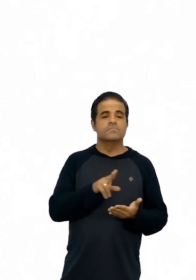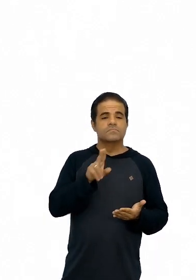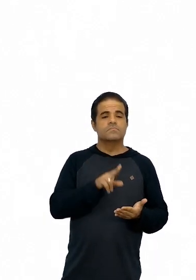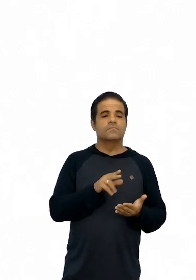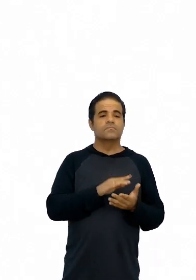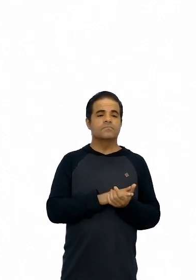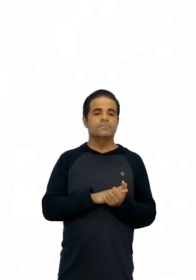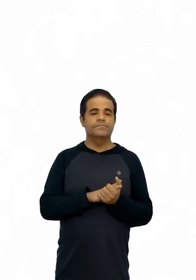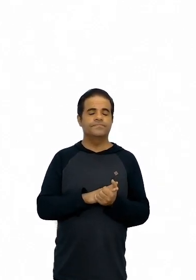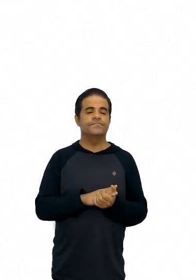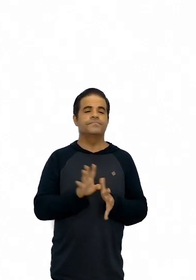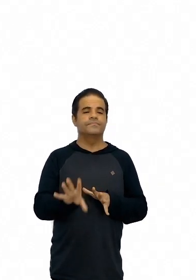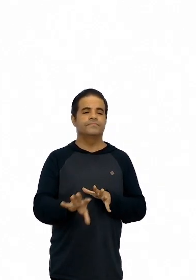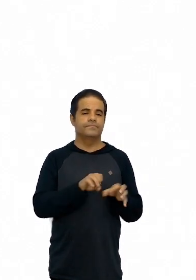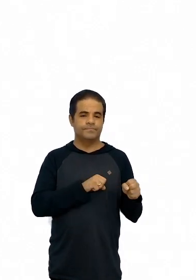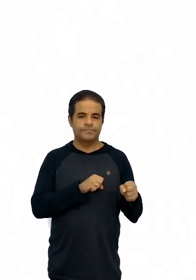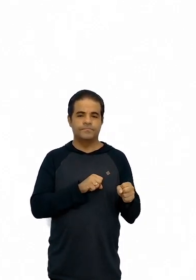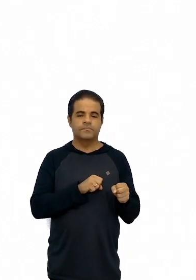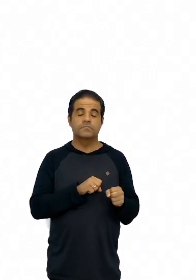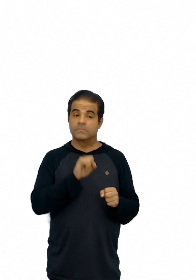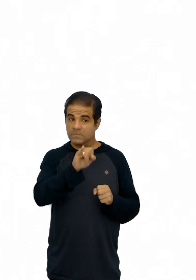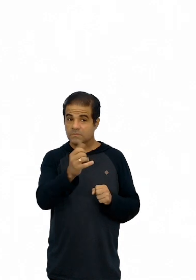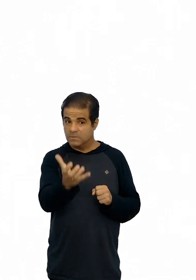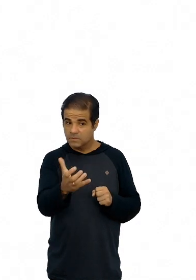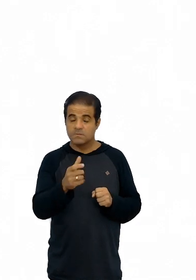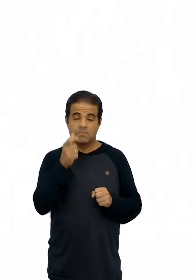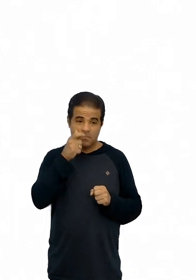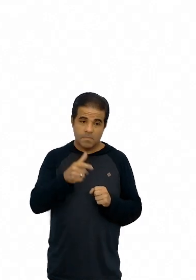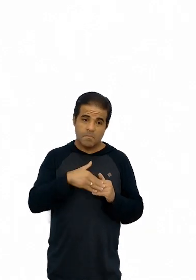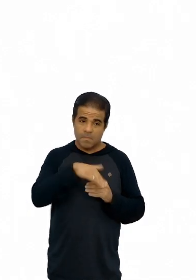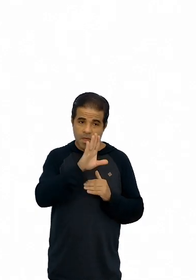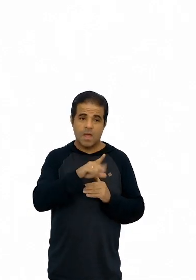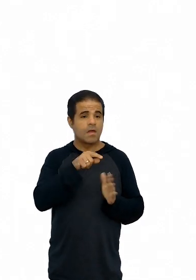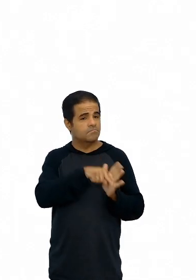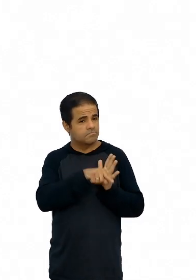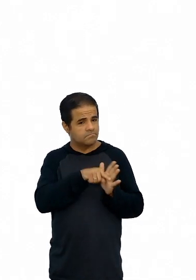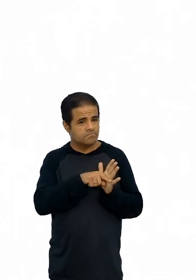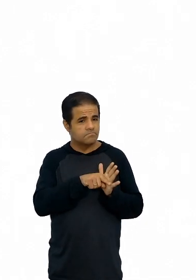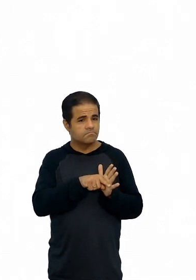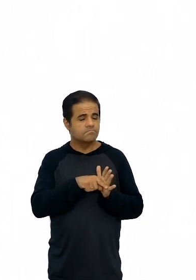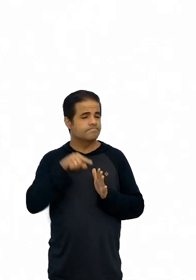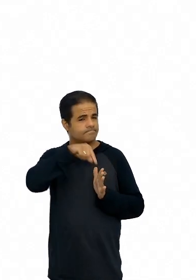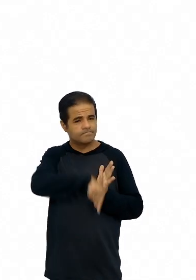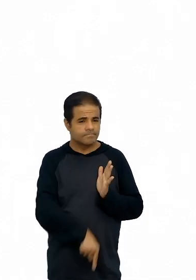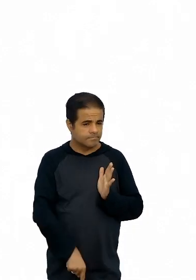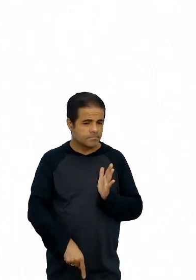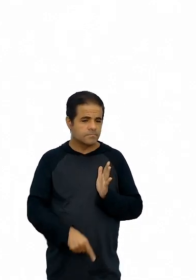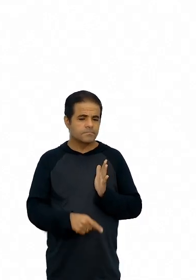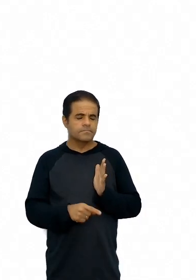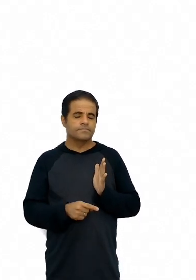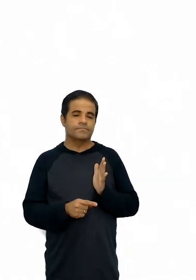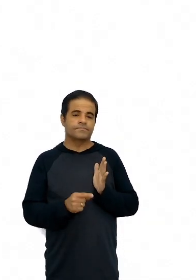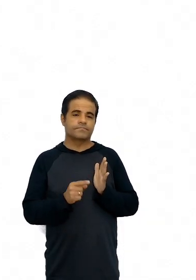aqui nas formações, né, caso vocês se interessem, se aprofundarem nesses